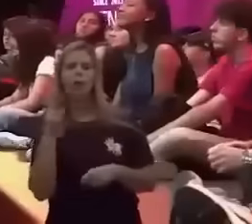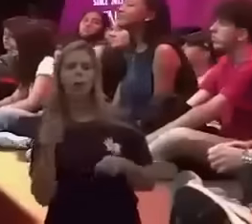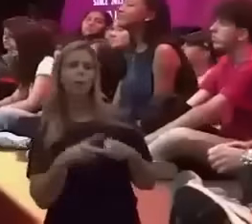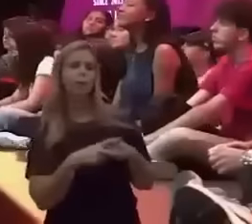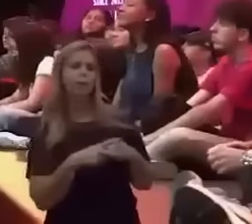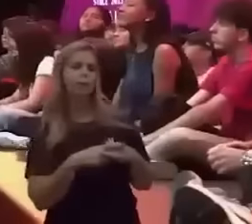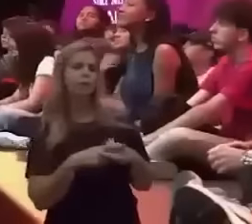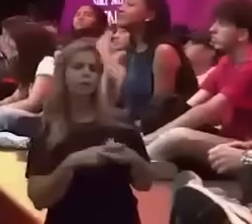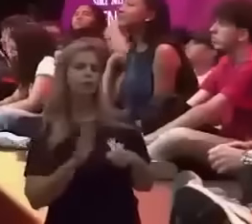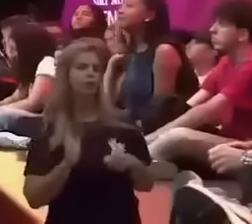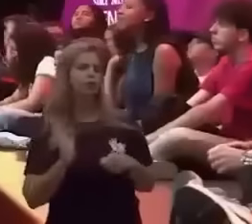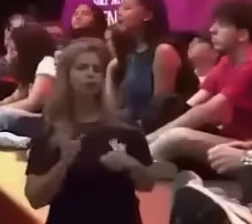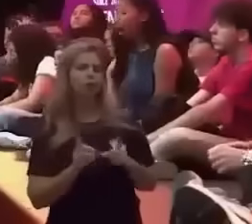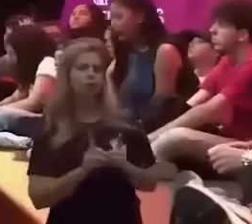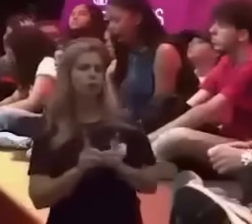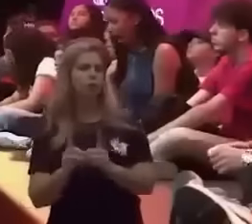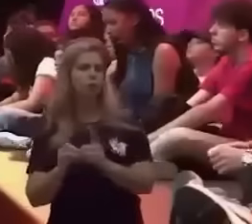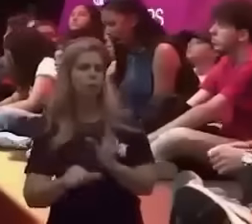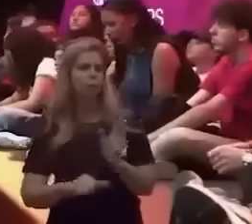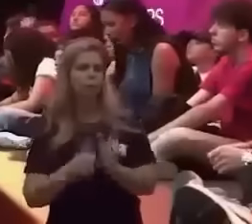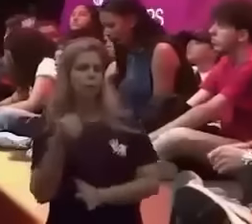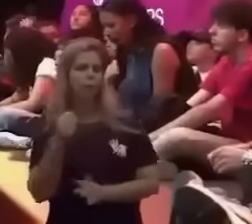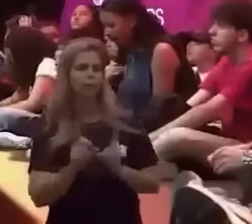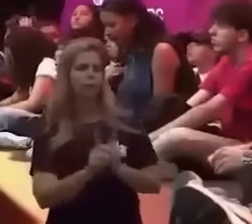era discípulo, e o primeiro deles?